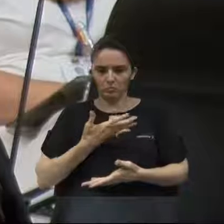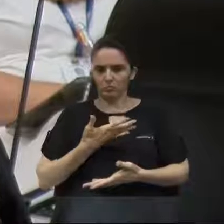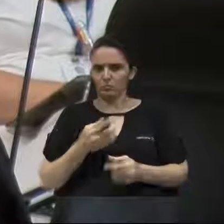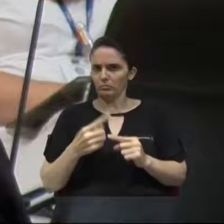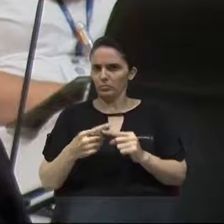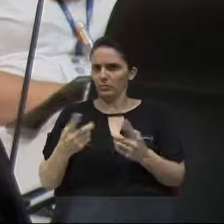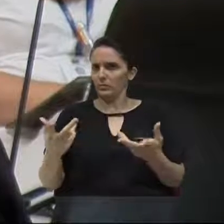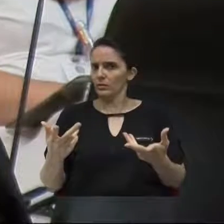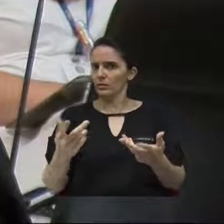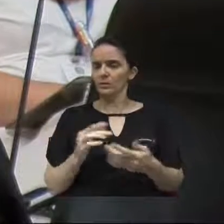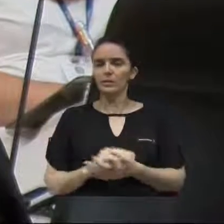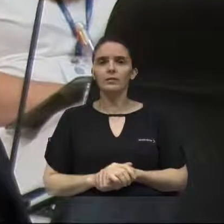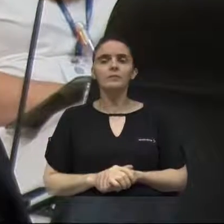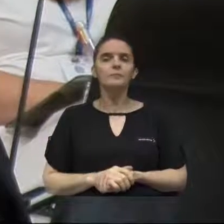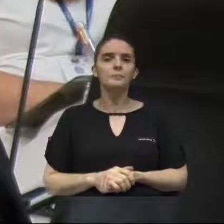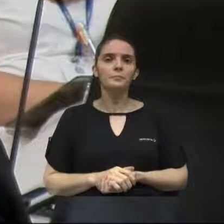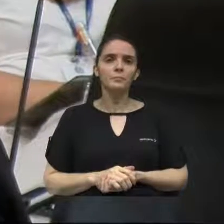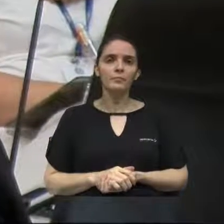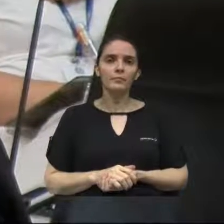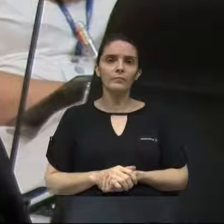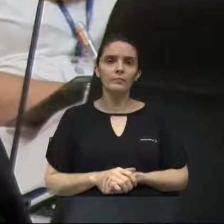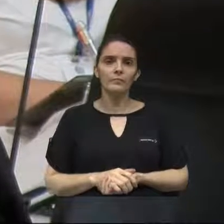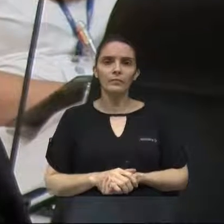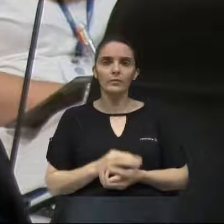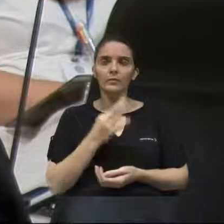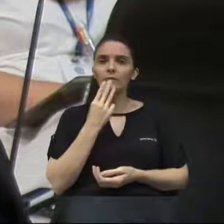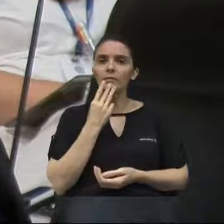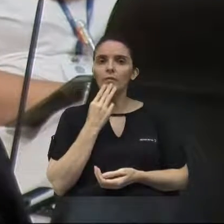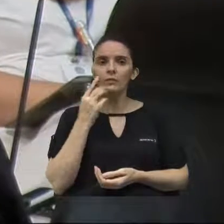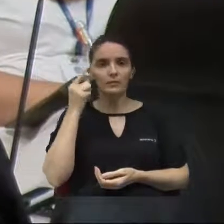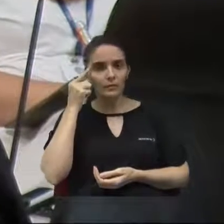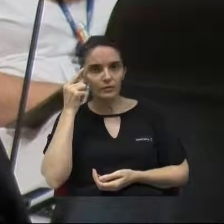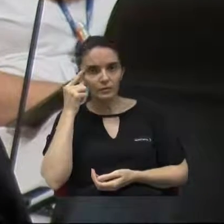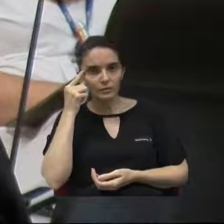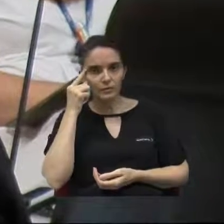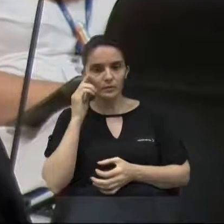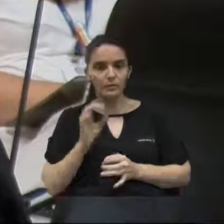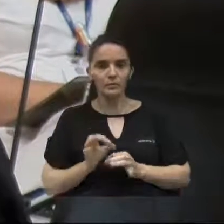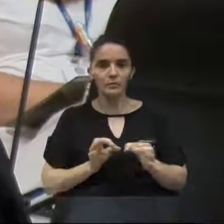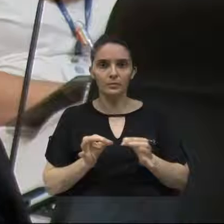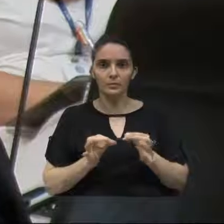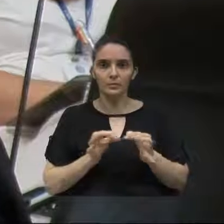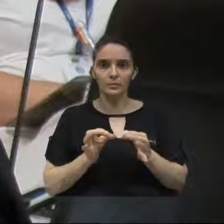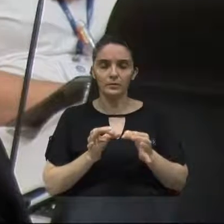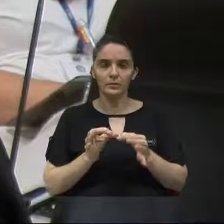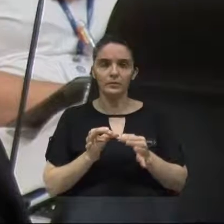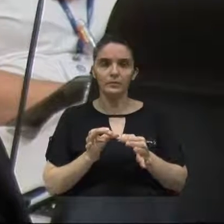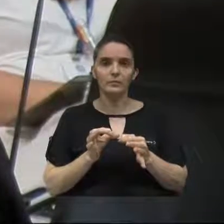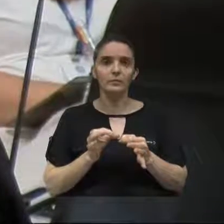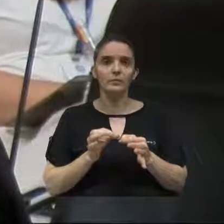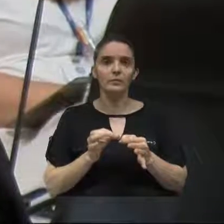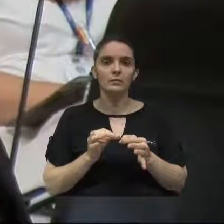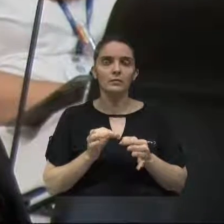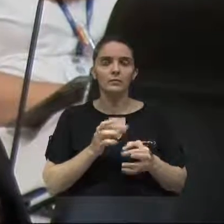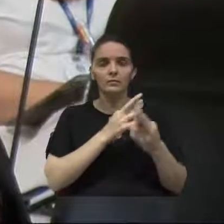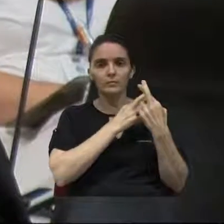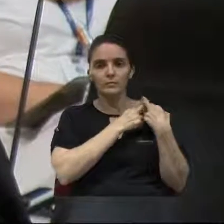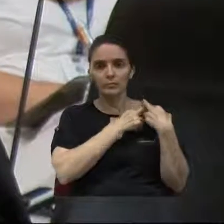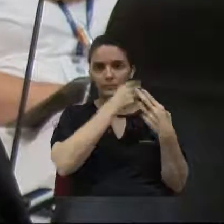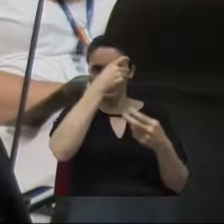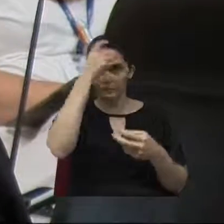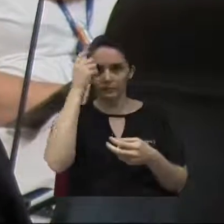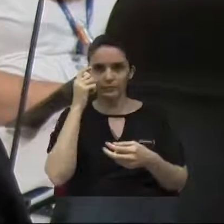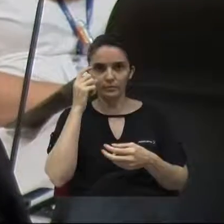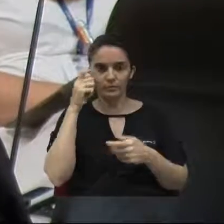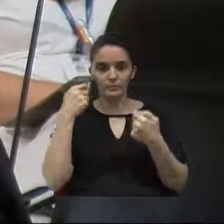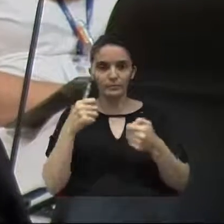particularmente com essa convocação. E aí eu acredito que realmente esse projeto do vereador Marco Xavier deve ser aprovado o quanto